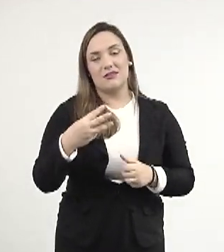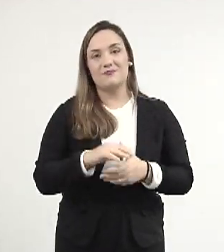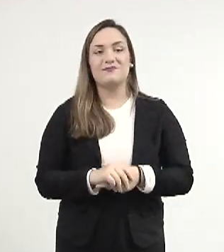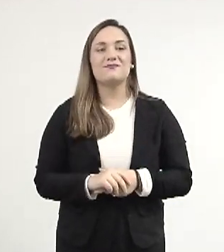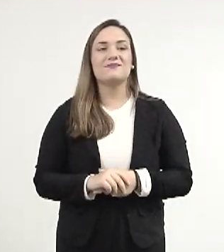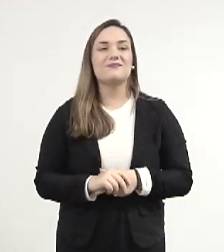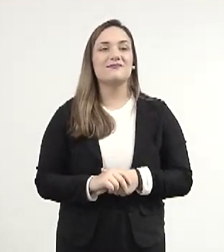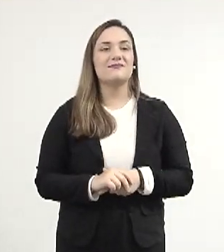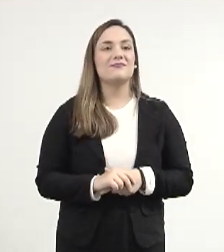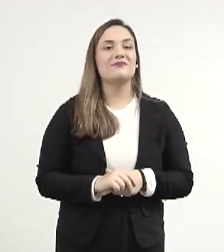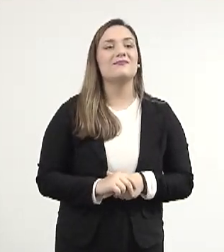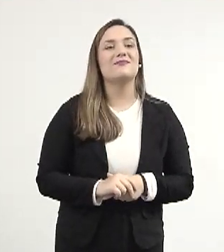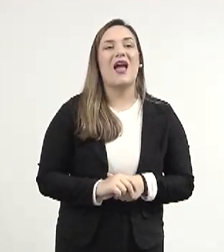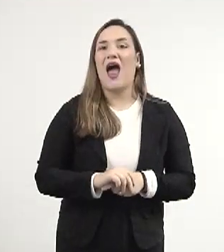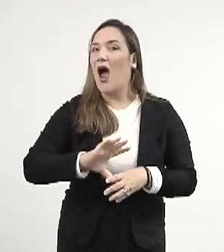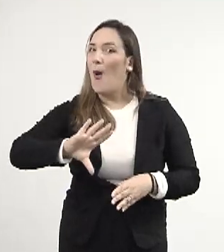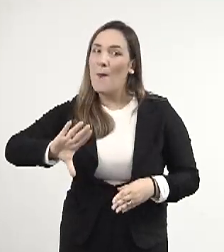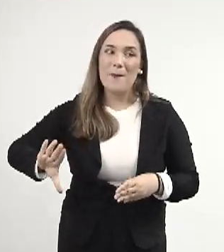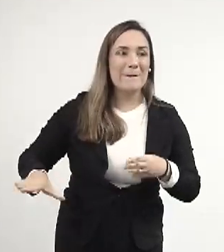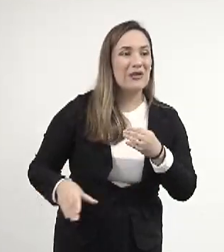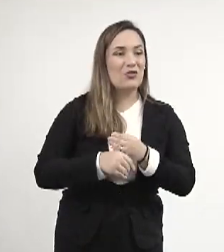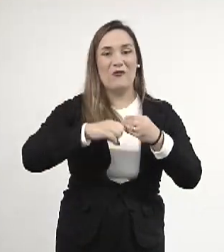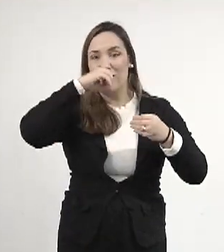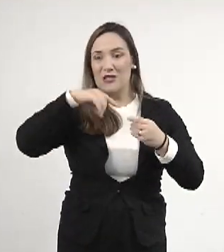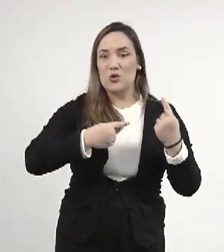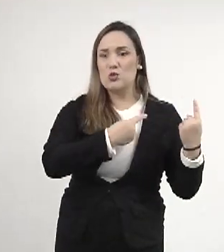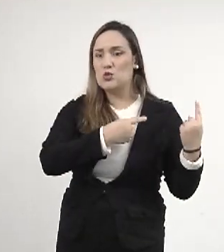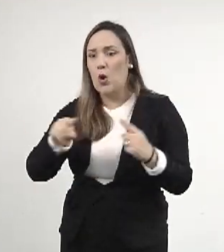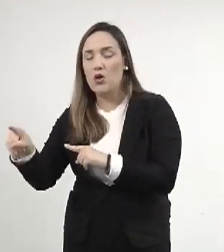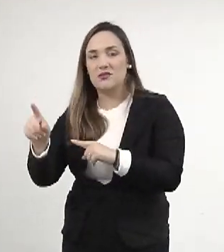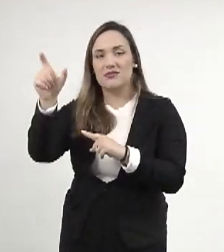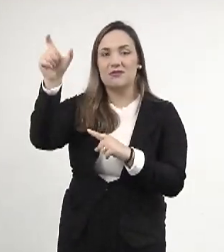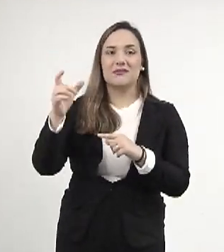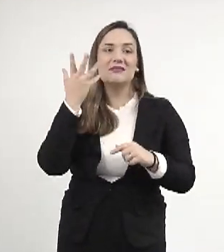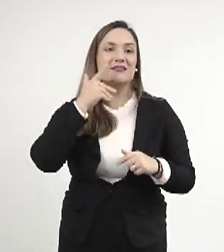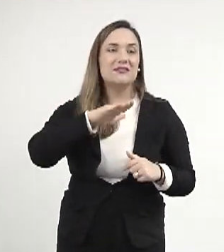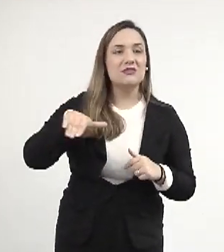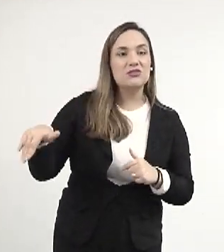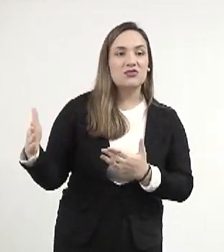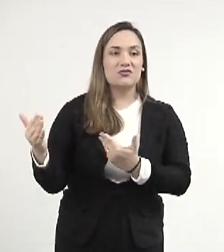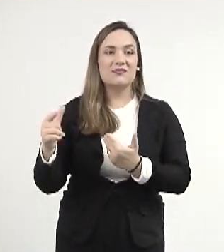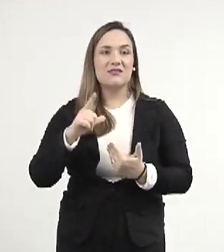tivemos um incremento na violência contra nossas crianças e adolescentes de